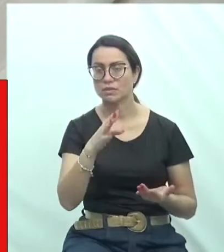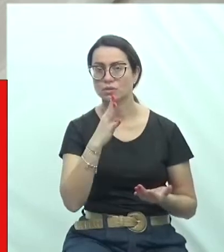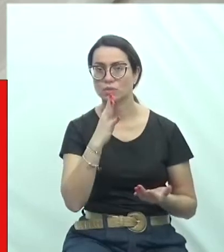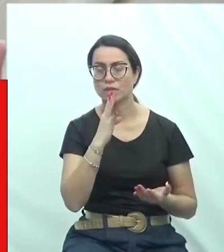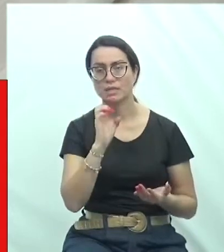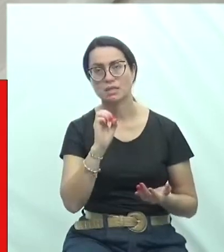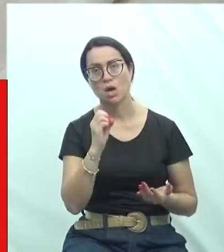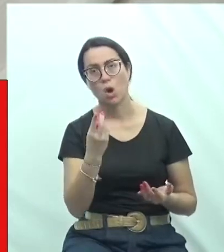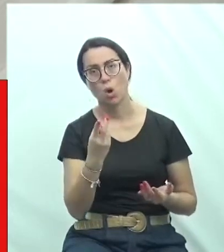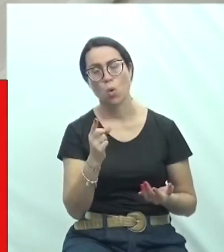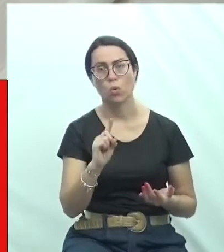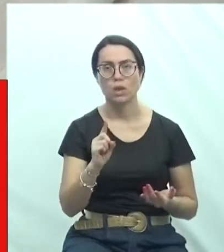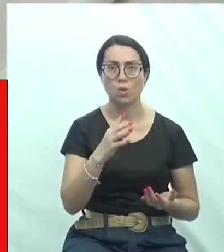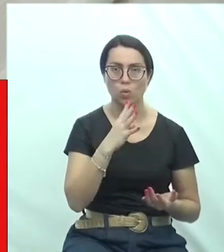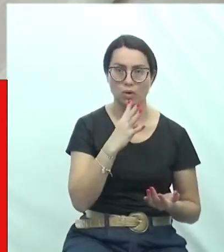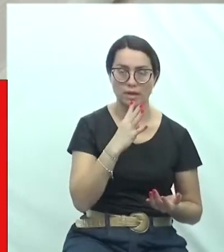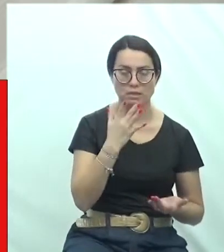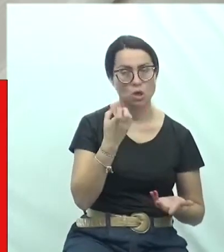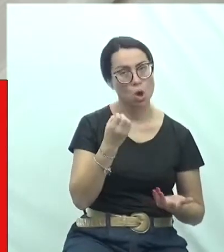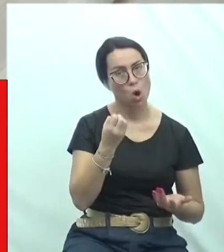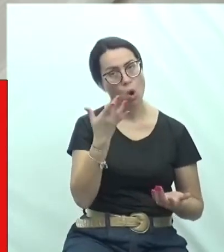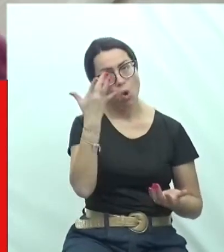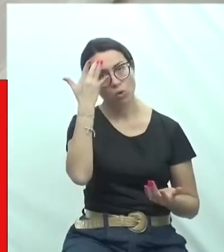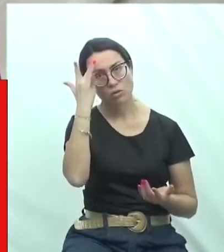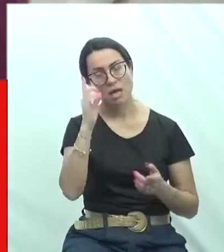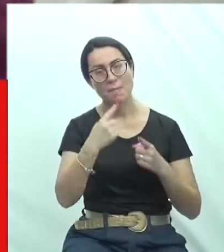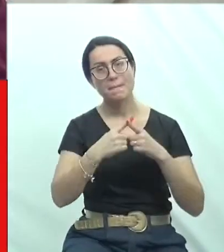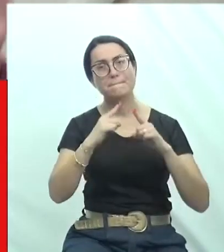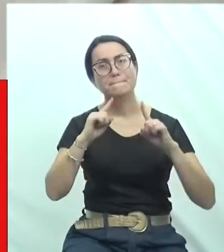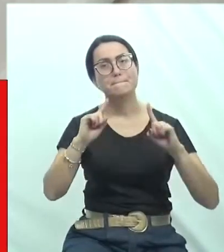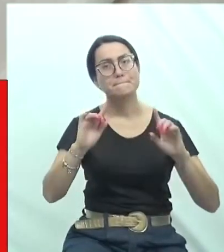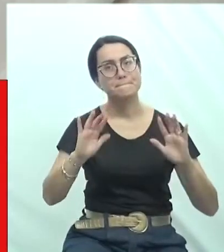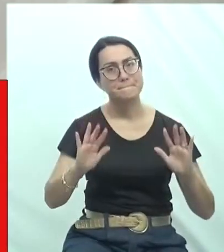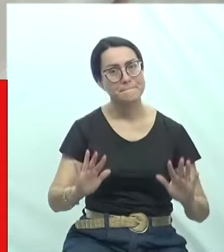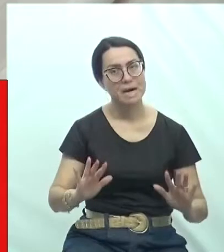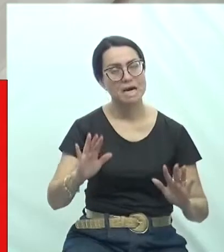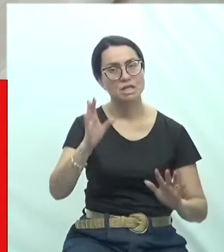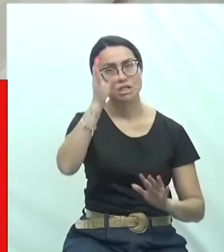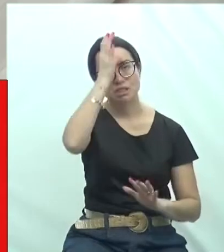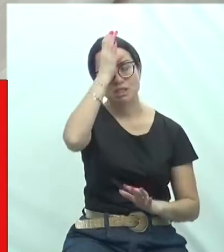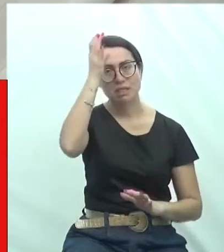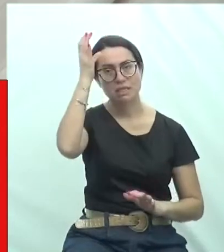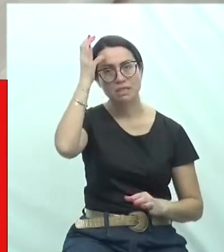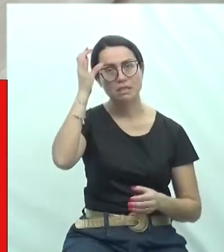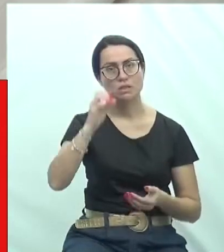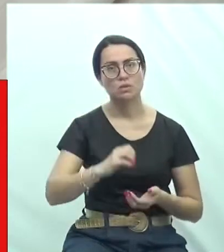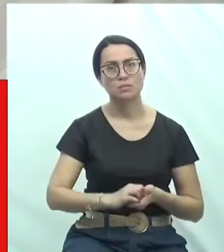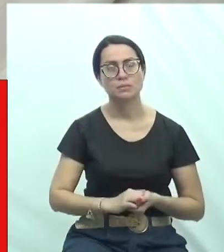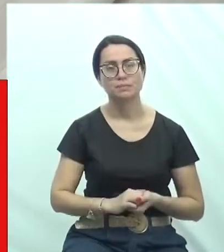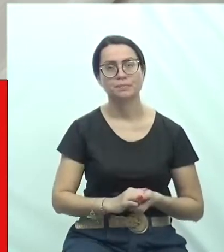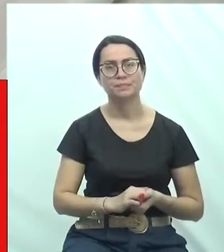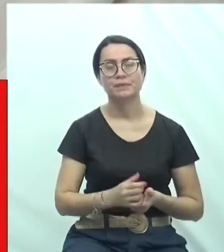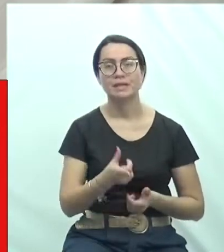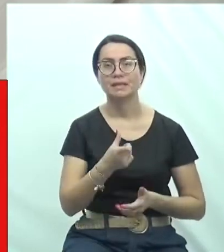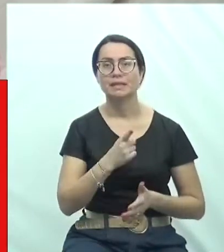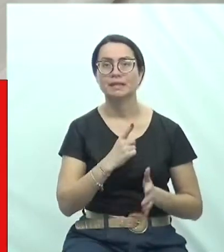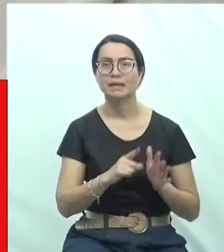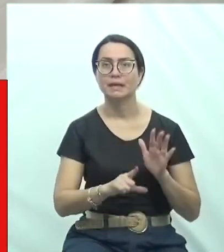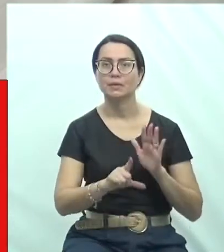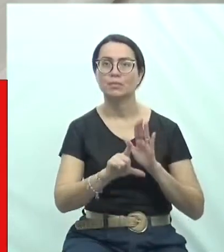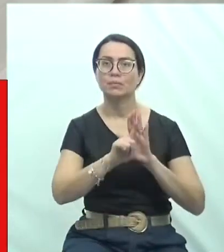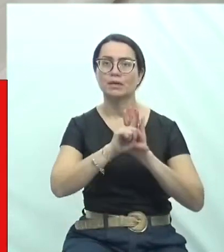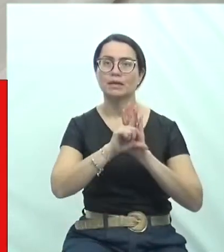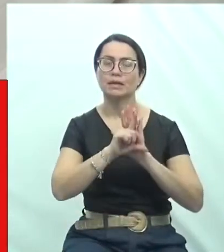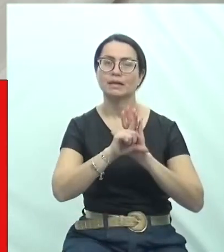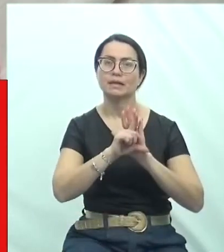mas Criciúma, não sei se outras cidades têm, Criciúma tem uma lei que isso aí a